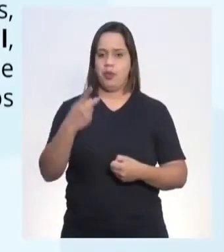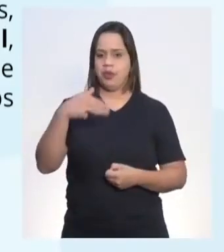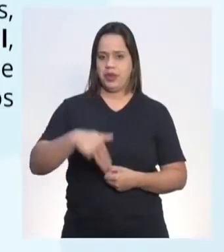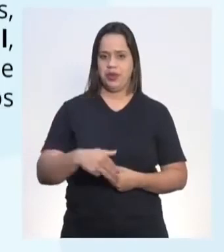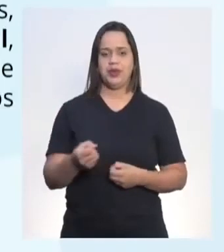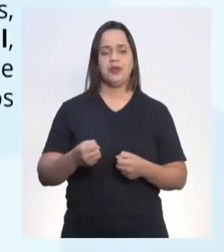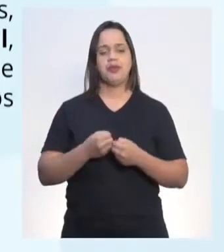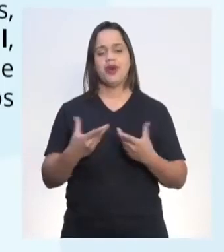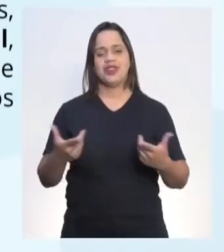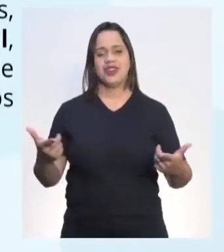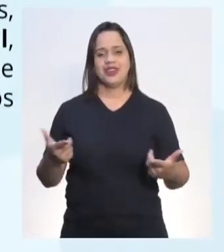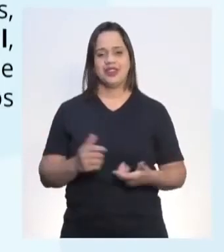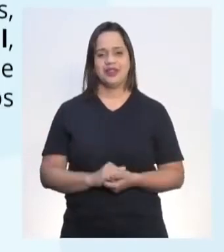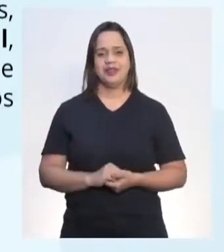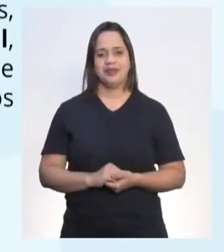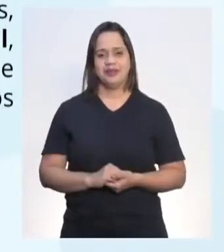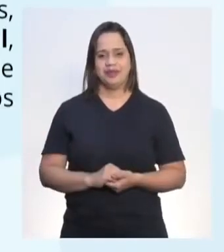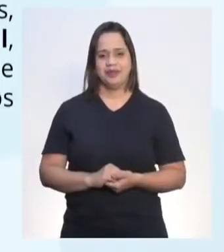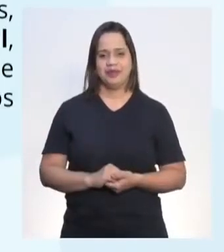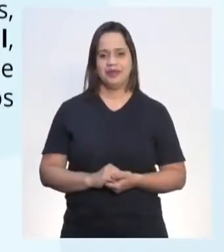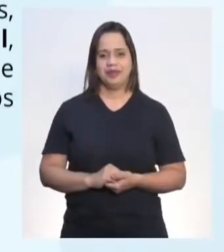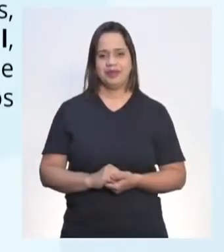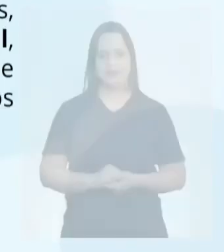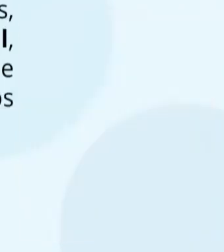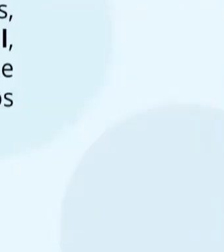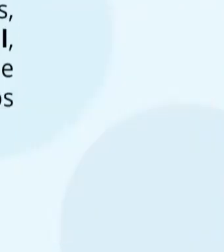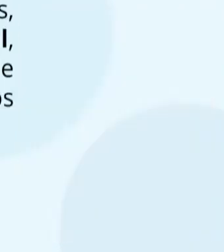minuto. Boa sorte.